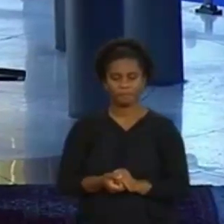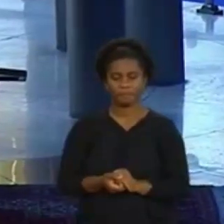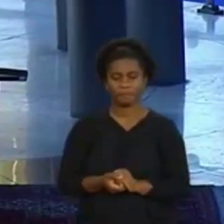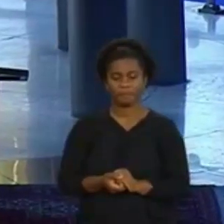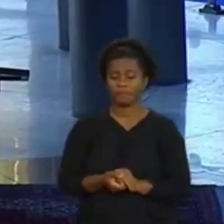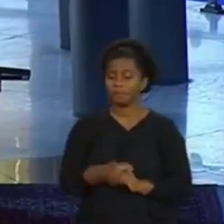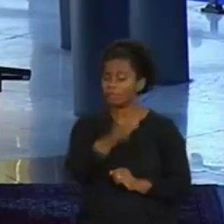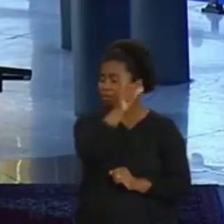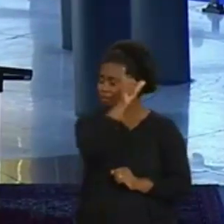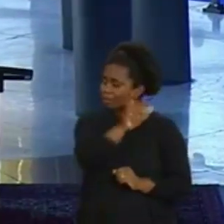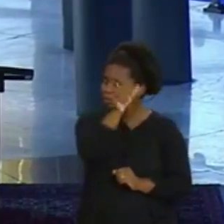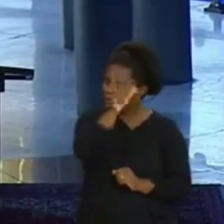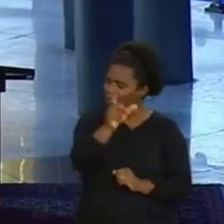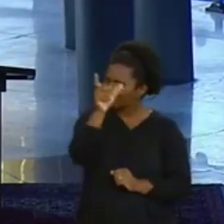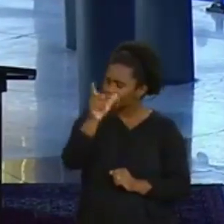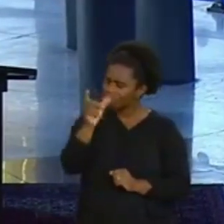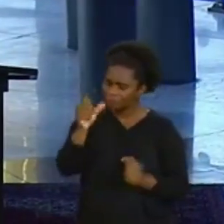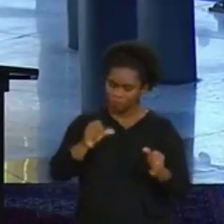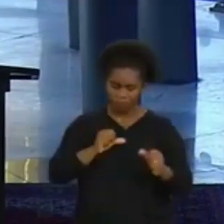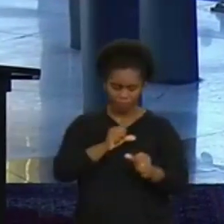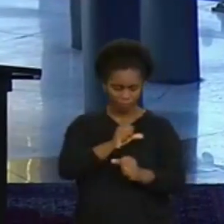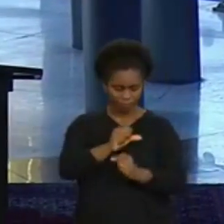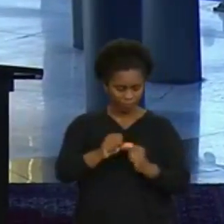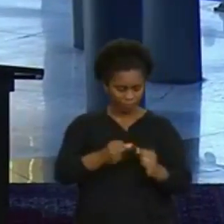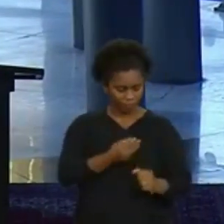para que ela mude de vida.